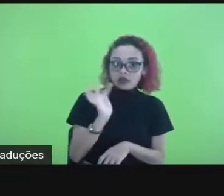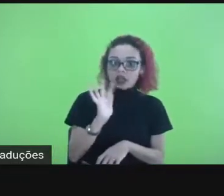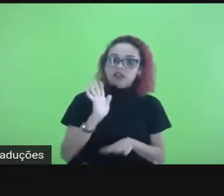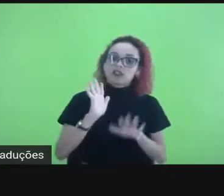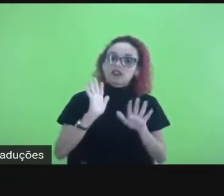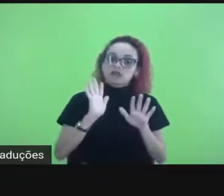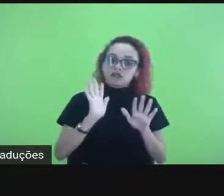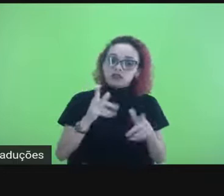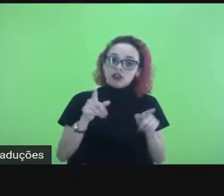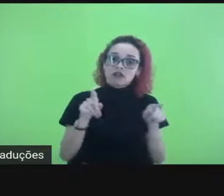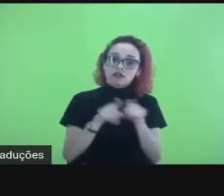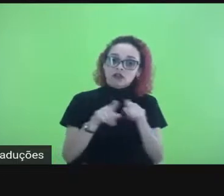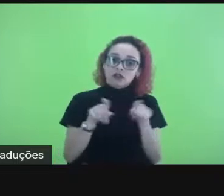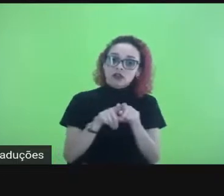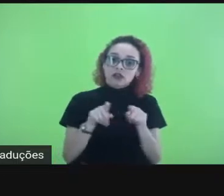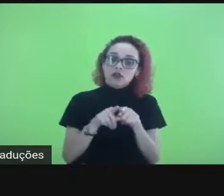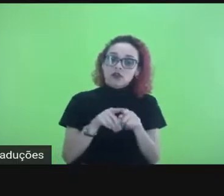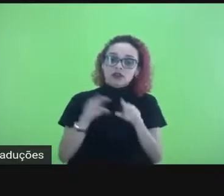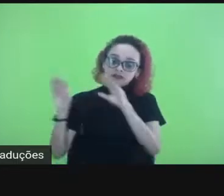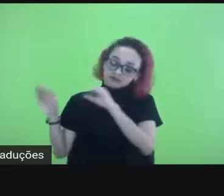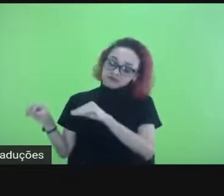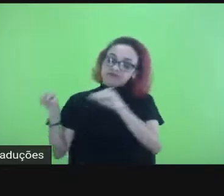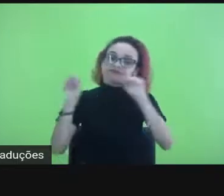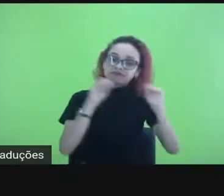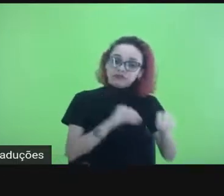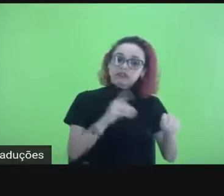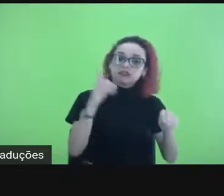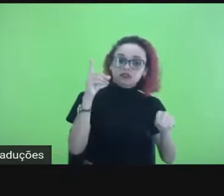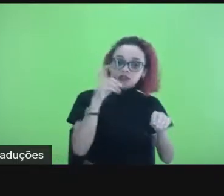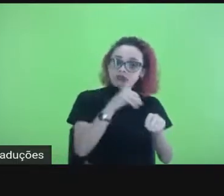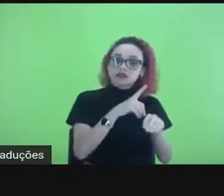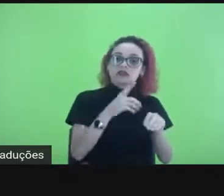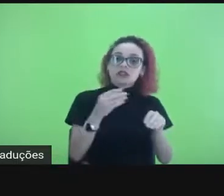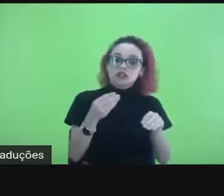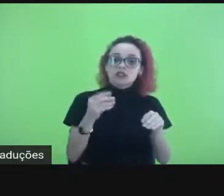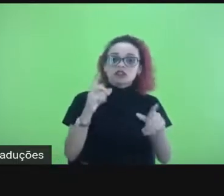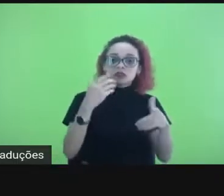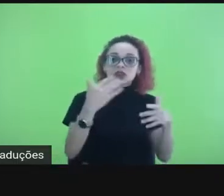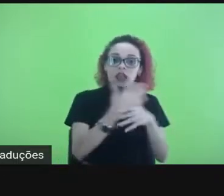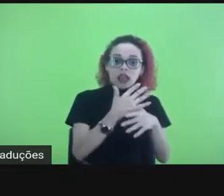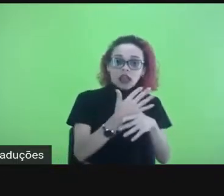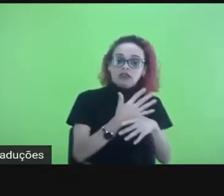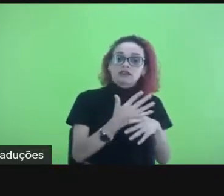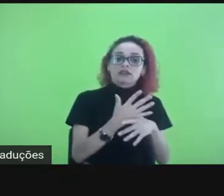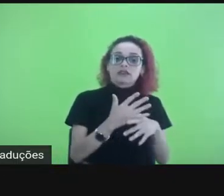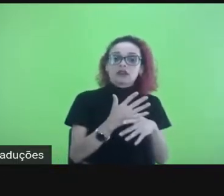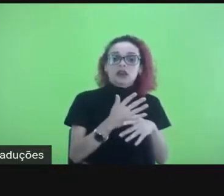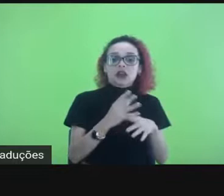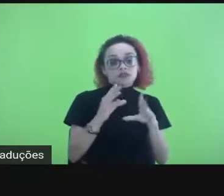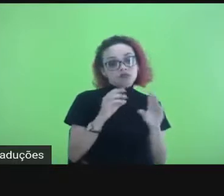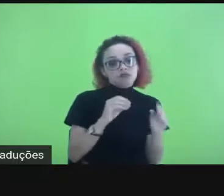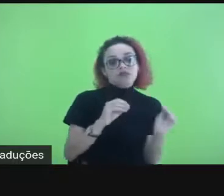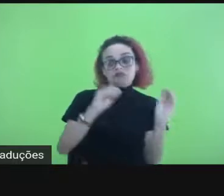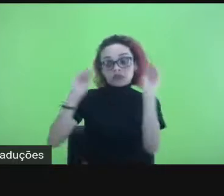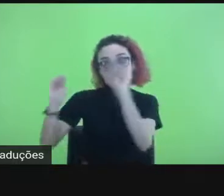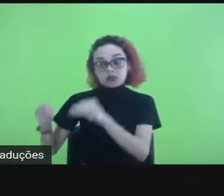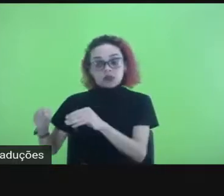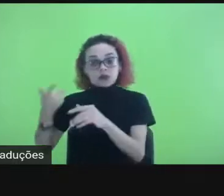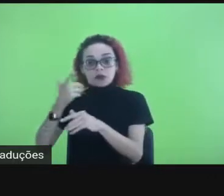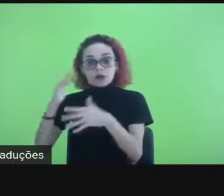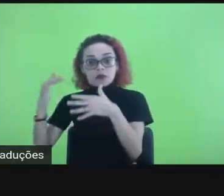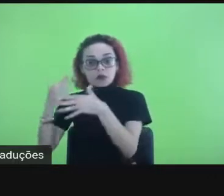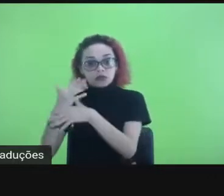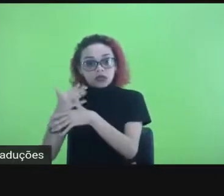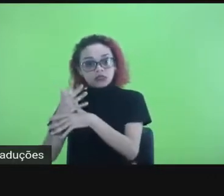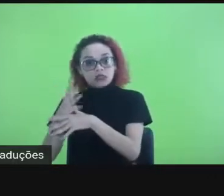um pouco dessa questão do deslocamento, porque a cidade de estudo era uma outra cidade, né, do lado, mas